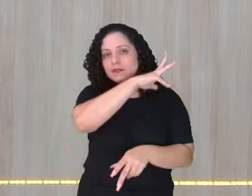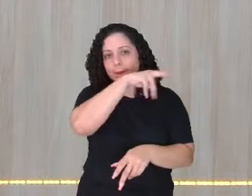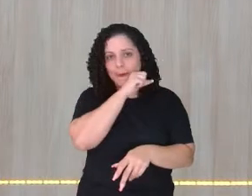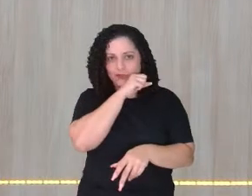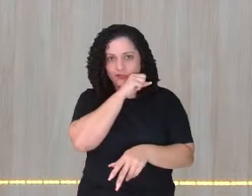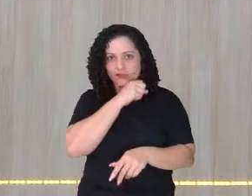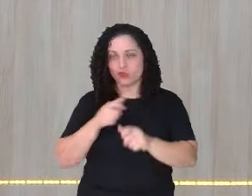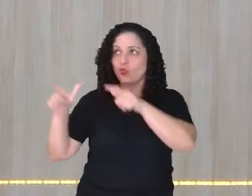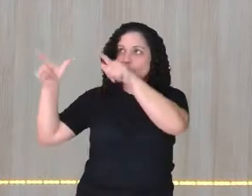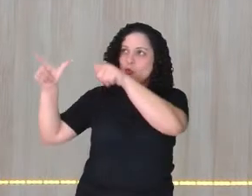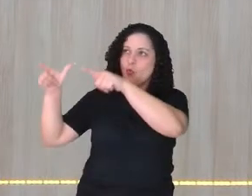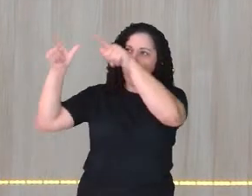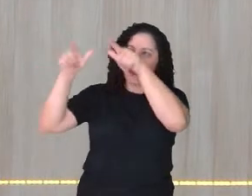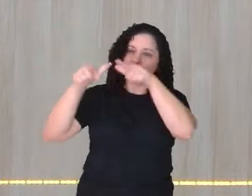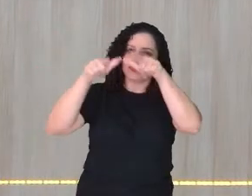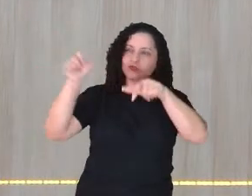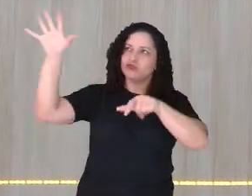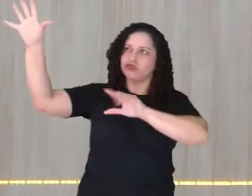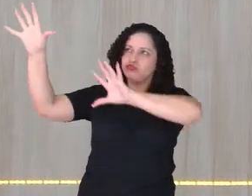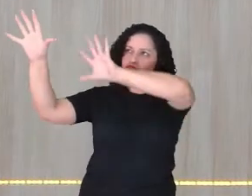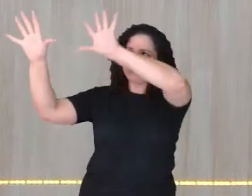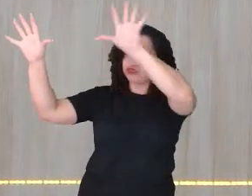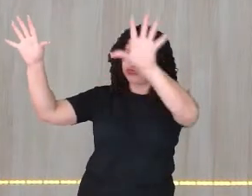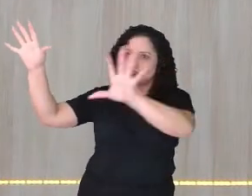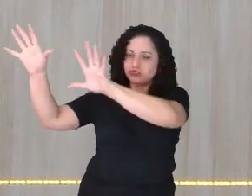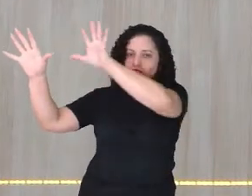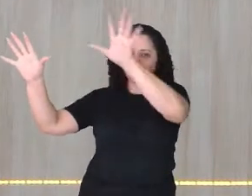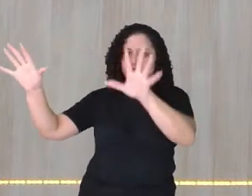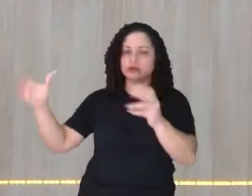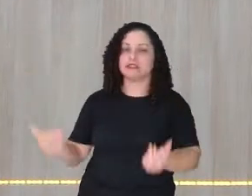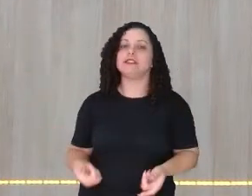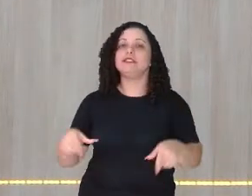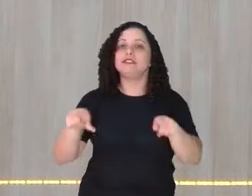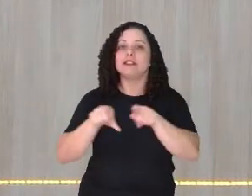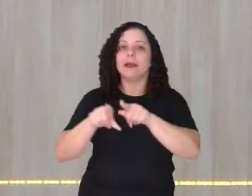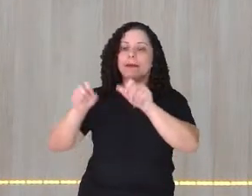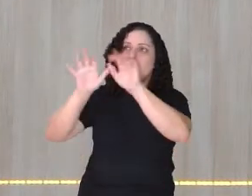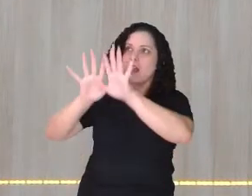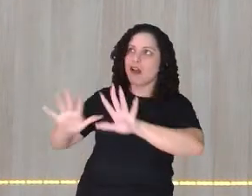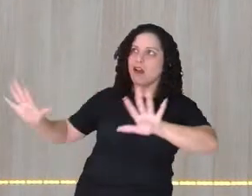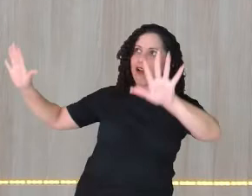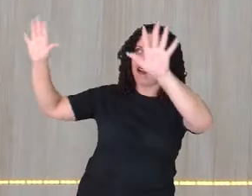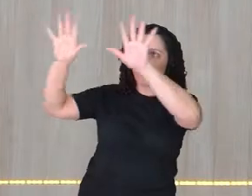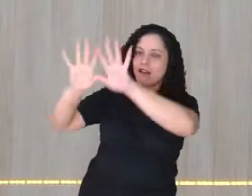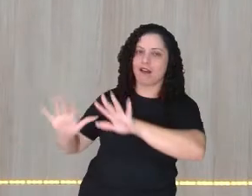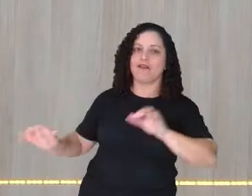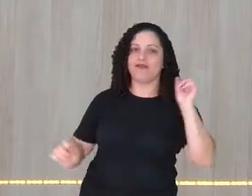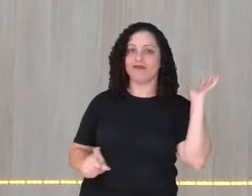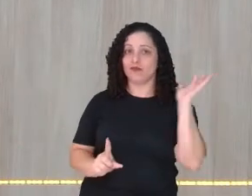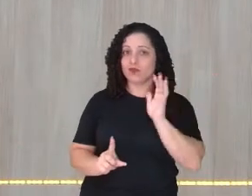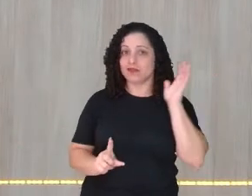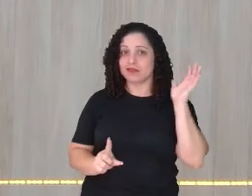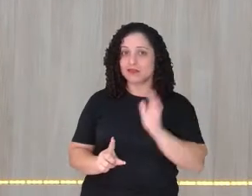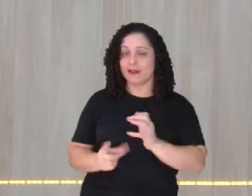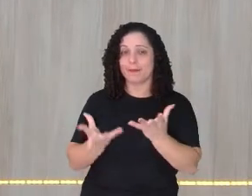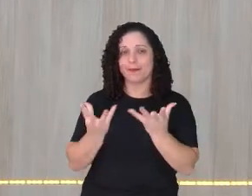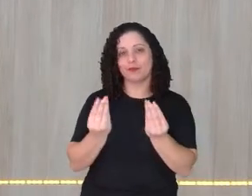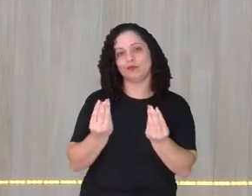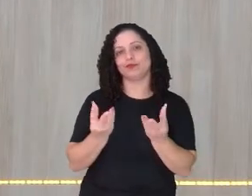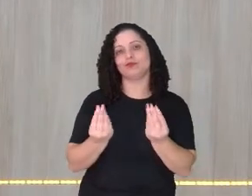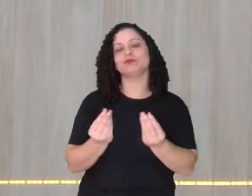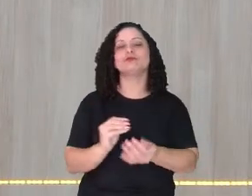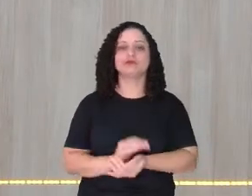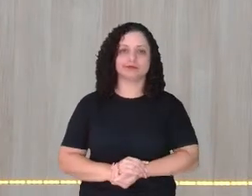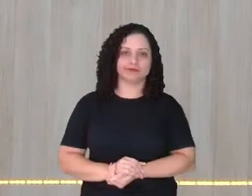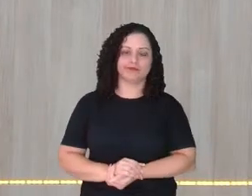animais a esses lugares, tá? E a paisagem, como a gente viu, né? A paisagem também ela vai influenciar bastante